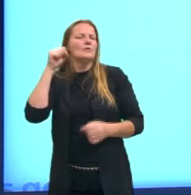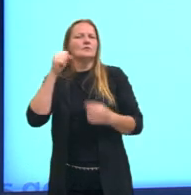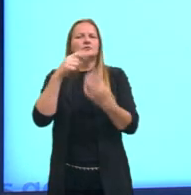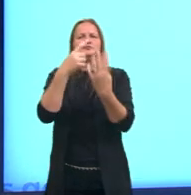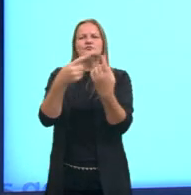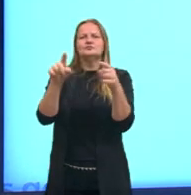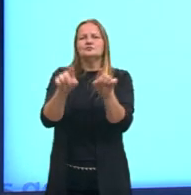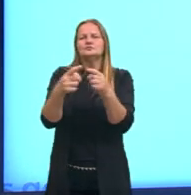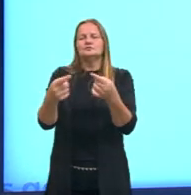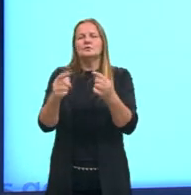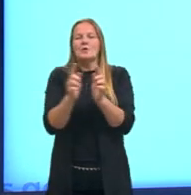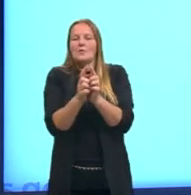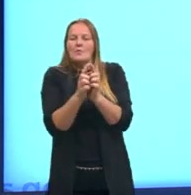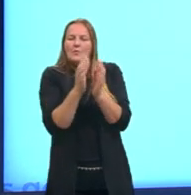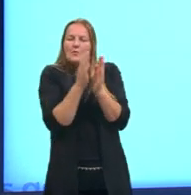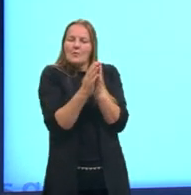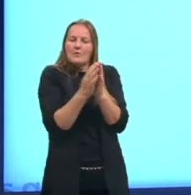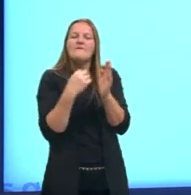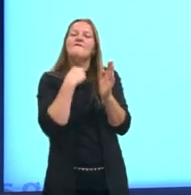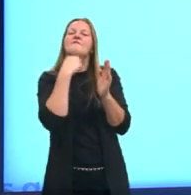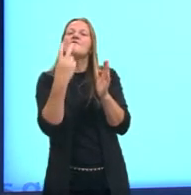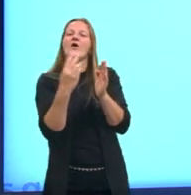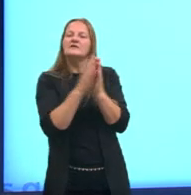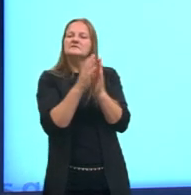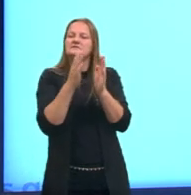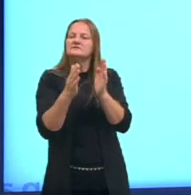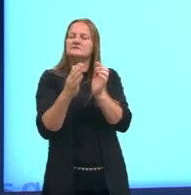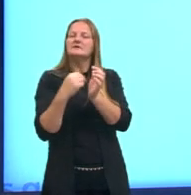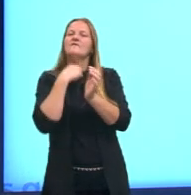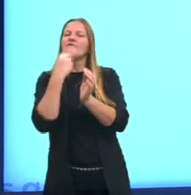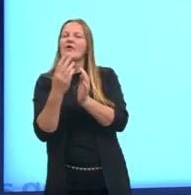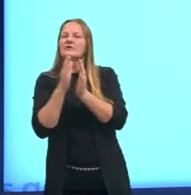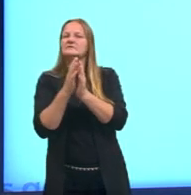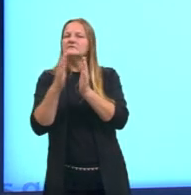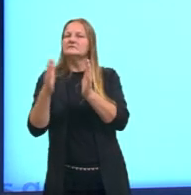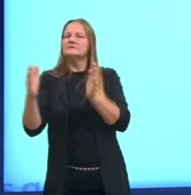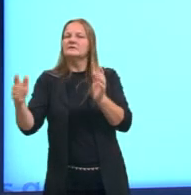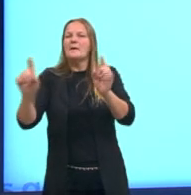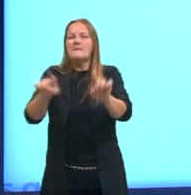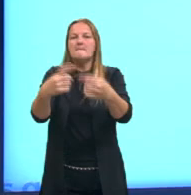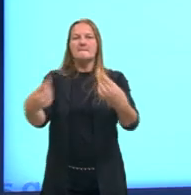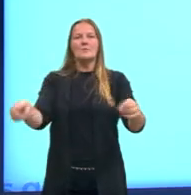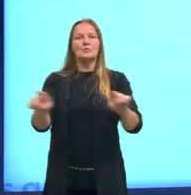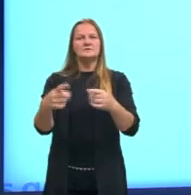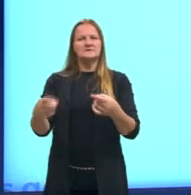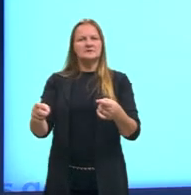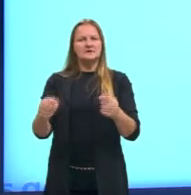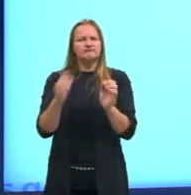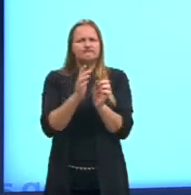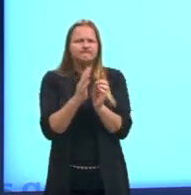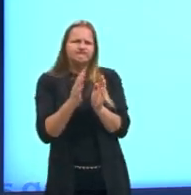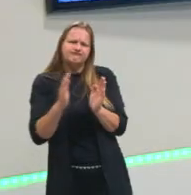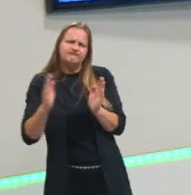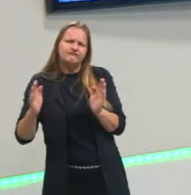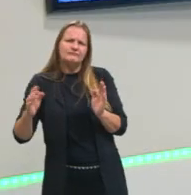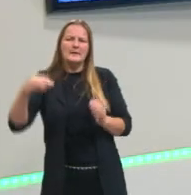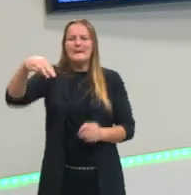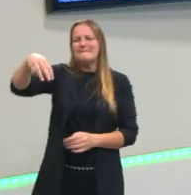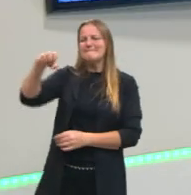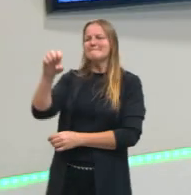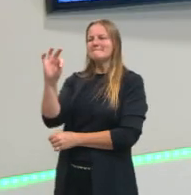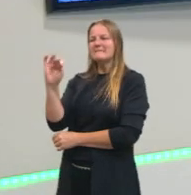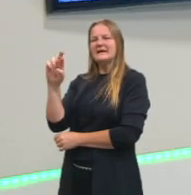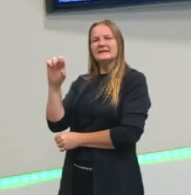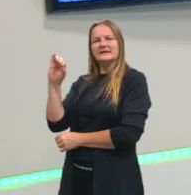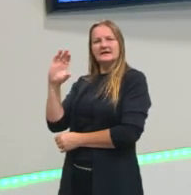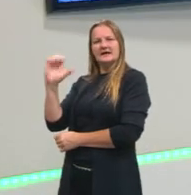né a distância entre uma voz e outra é uma é uma veio do Pitágoras ou você que ouvir música sertaneja